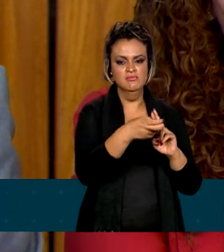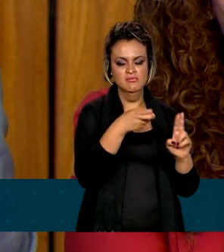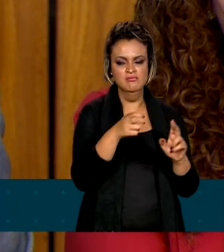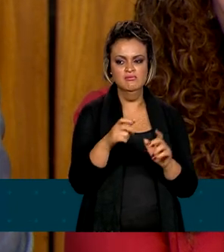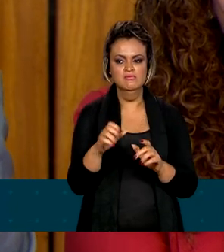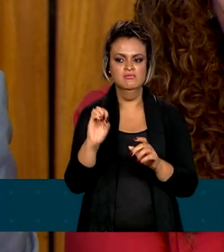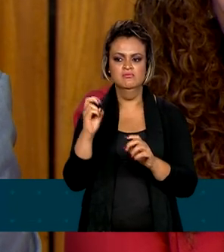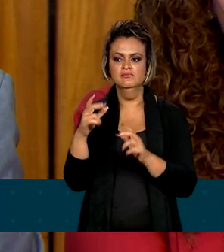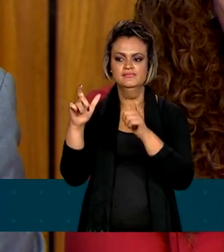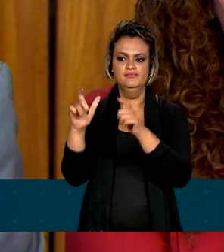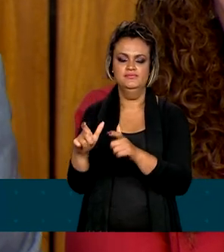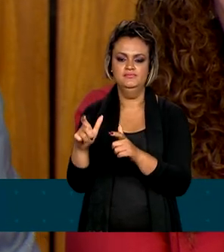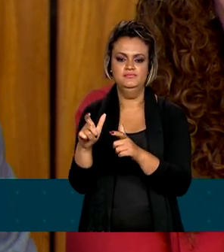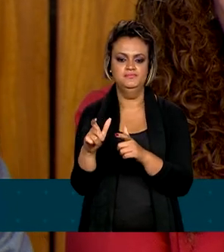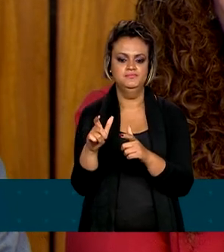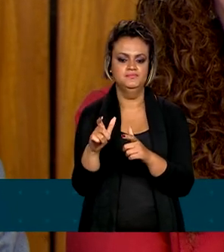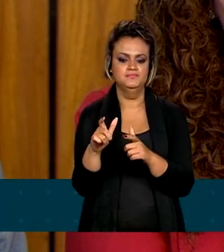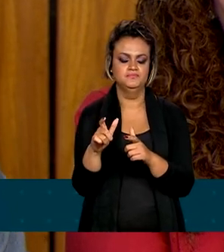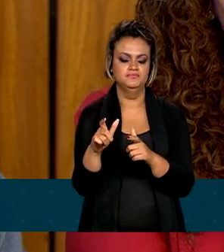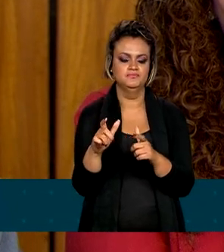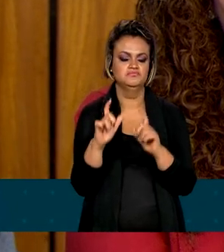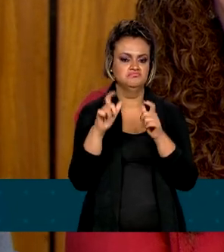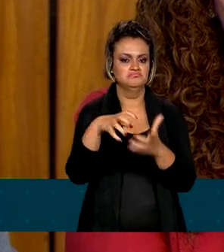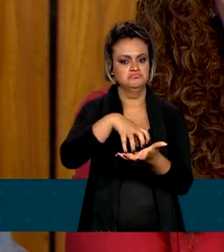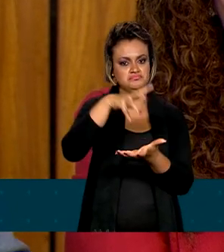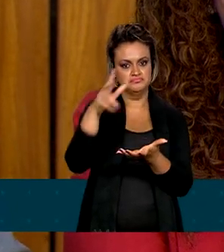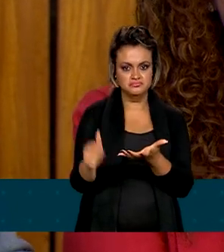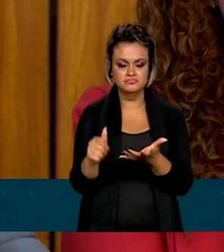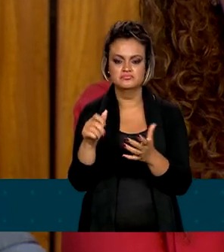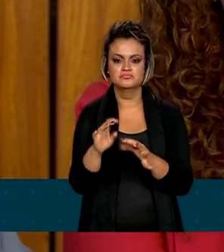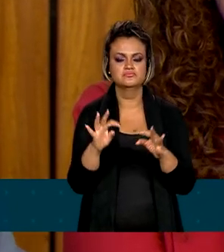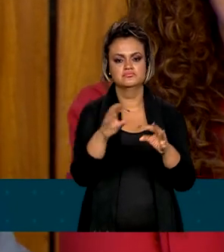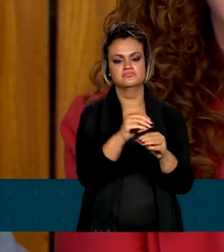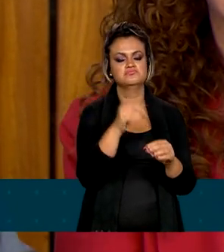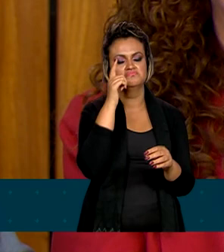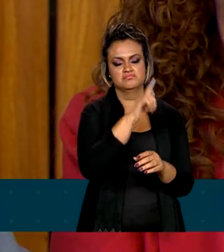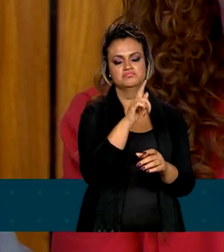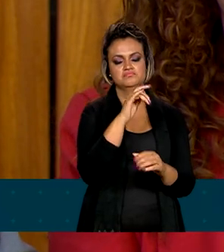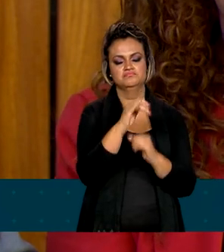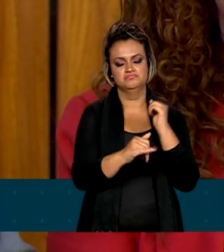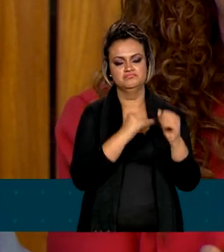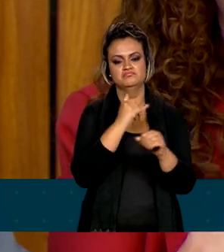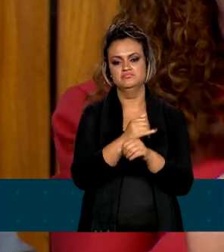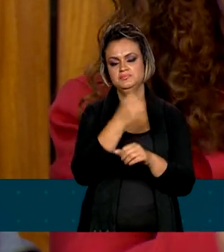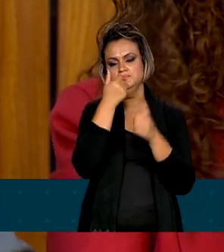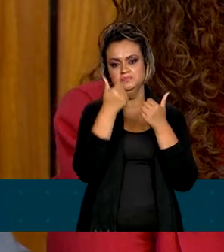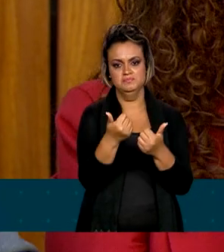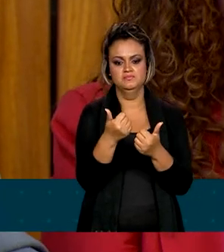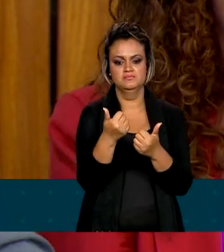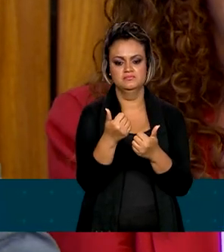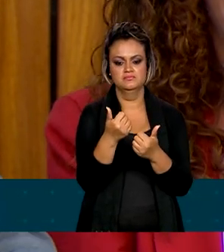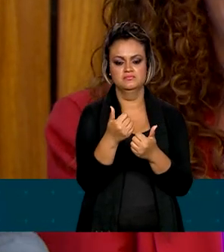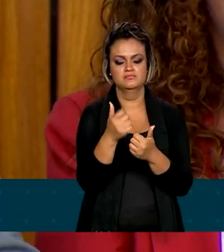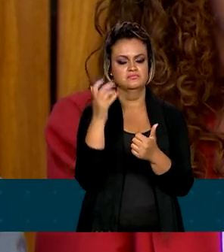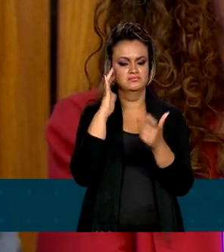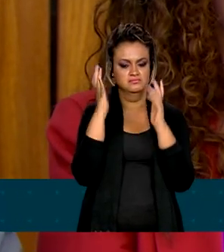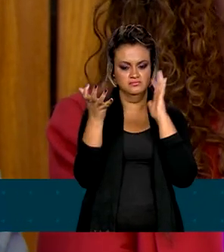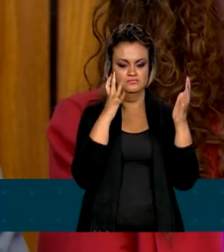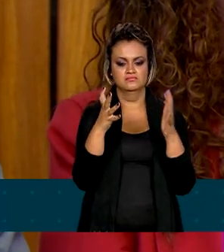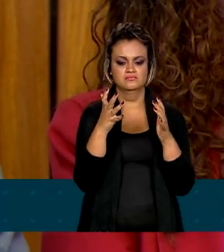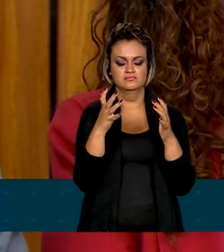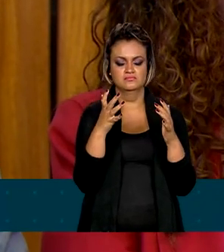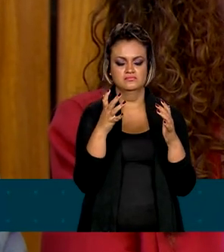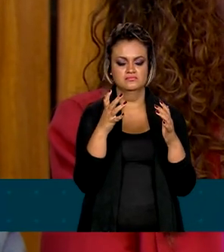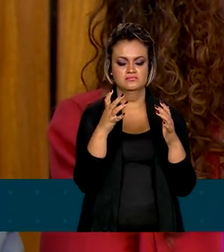numa localidade quilombola, todas terão conexão adequada de internet para viabilizar